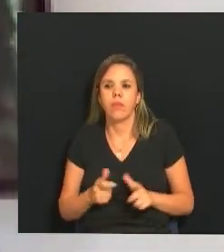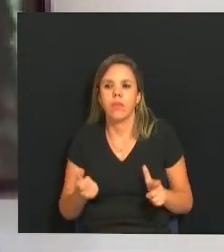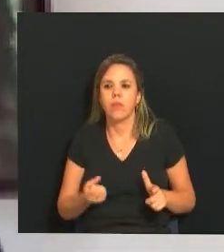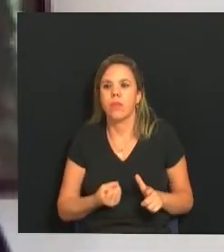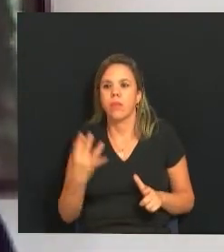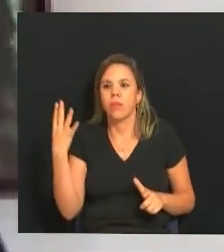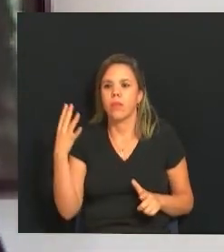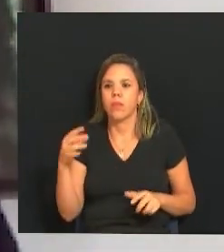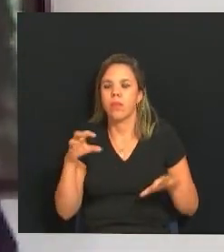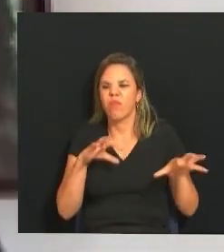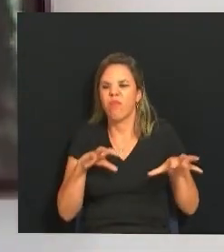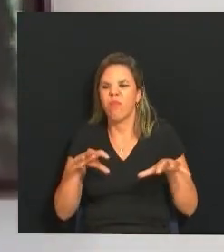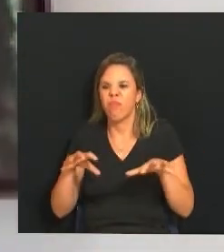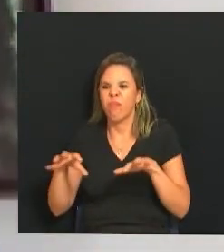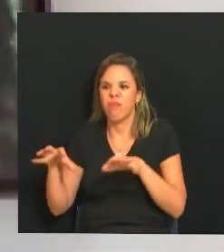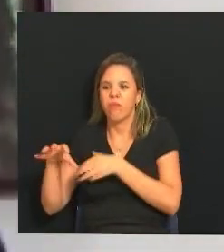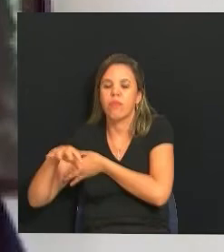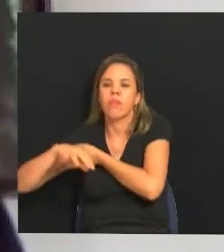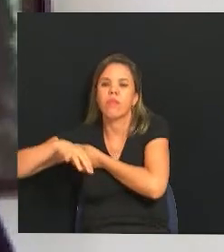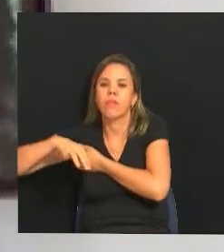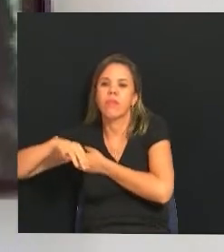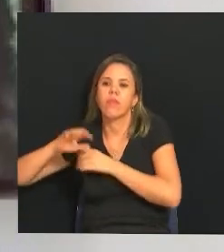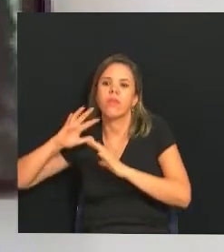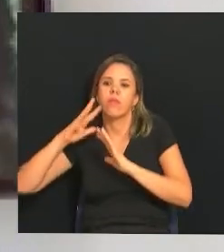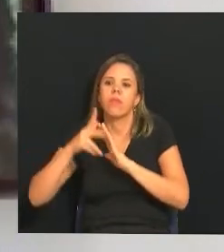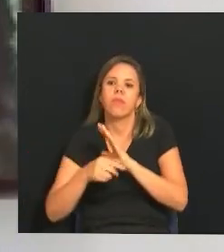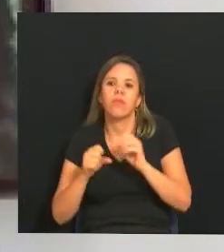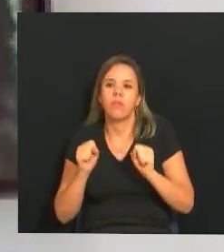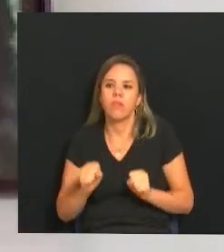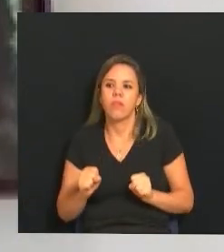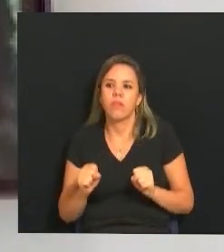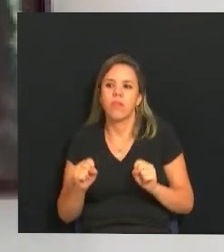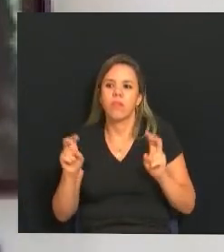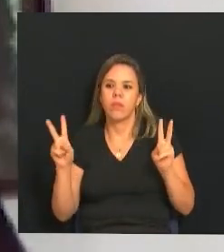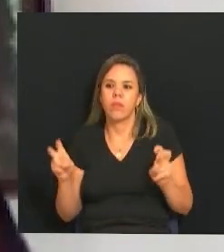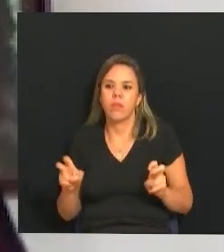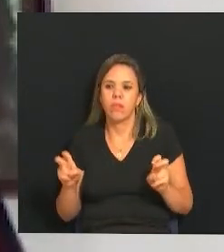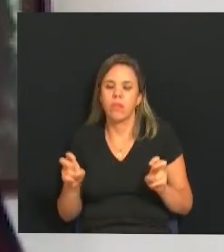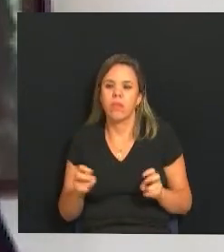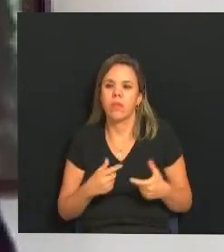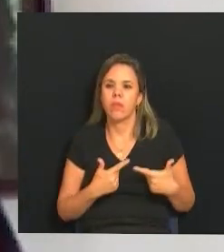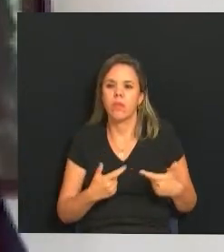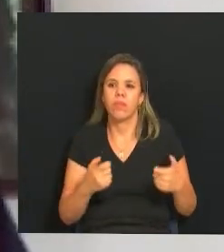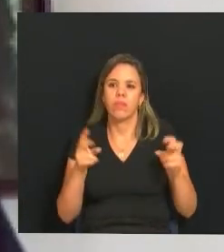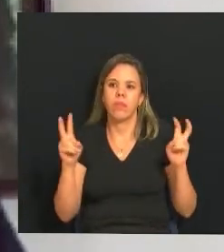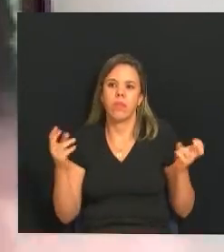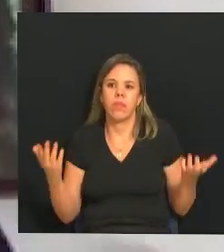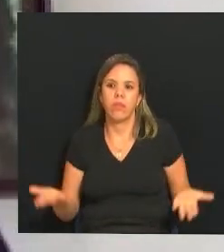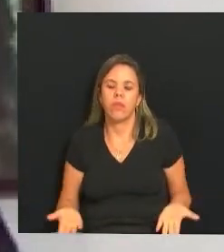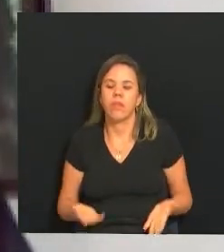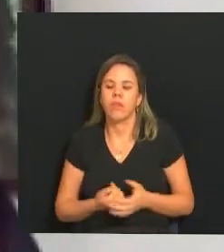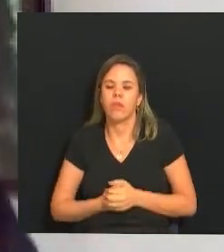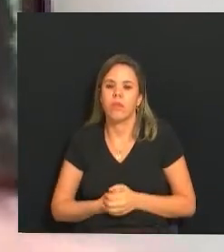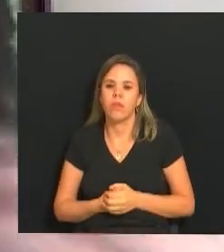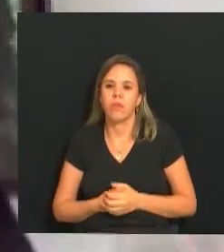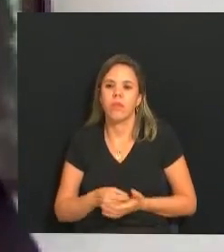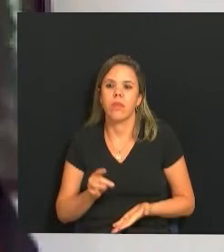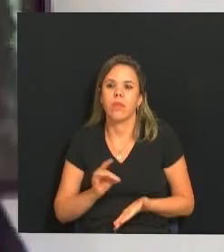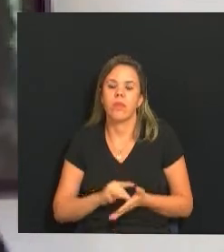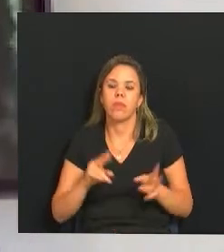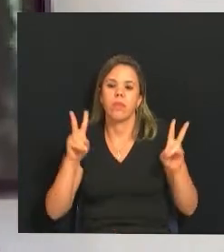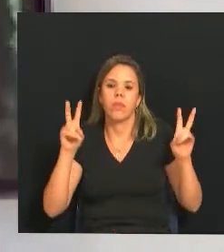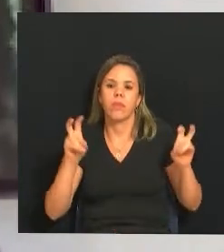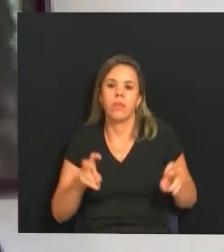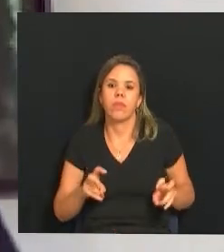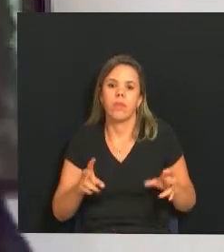de chuvas, não deixa de estar relacionado a uma questão ambiental e que pode estar relacionado a efeitos de guerra. Então, realmente, os assuntos